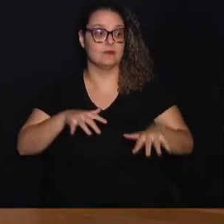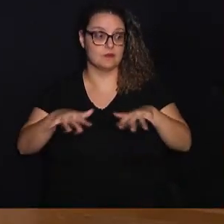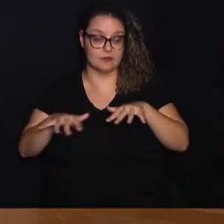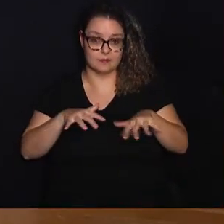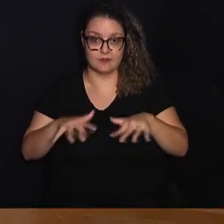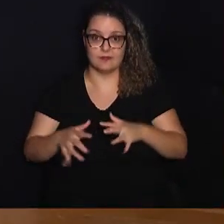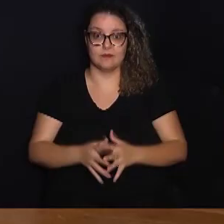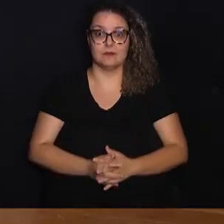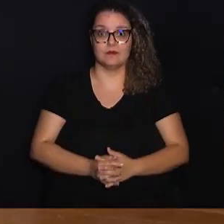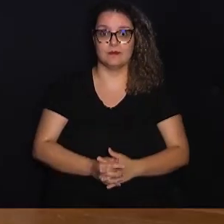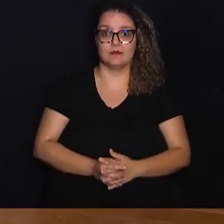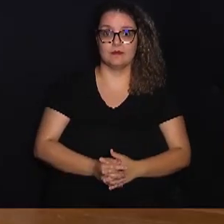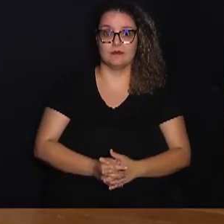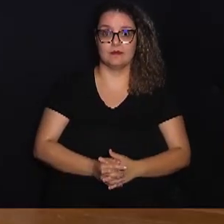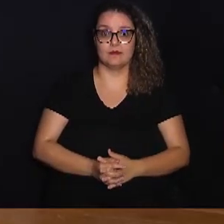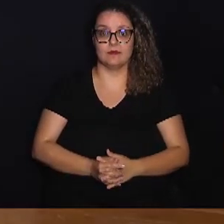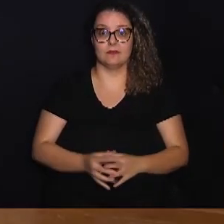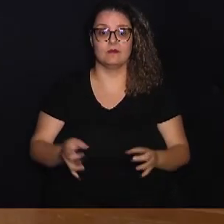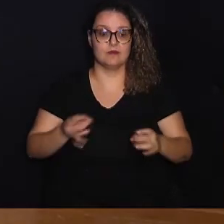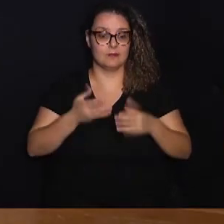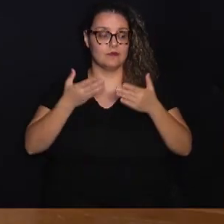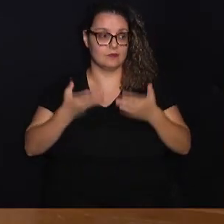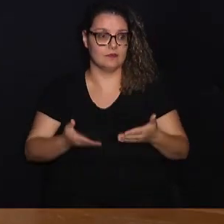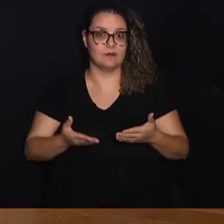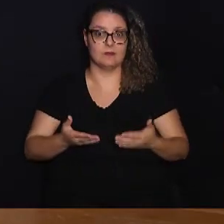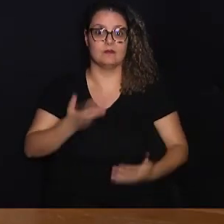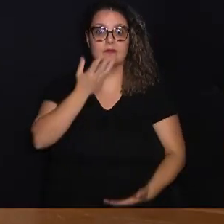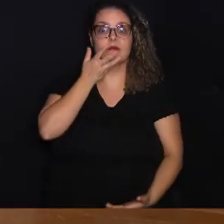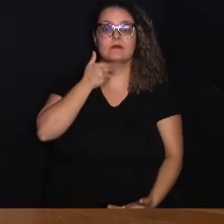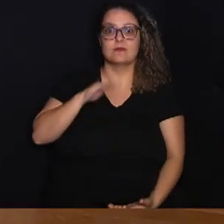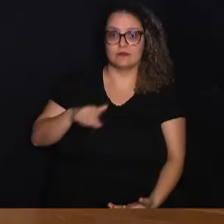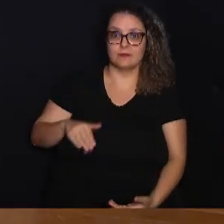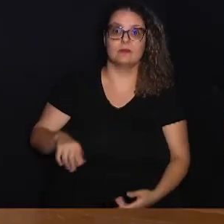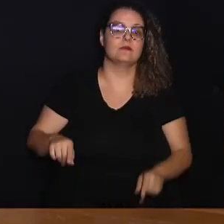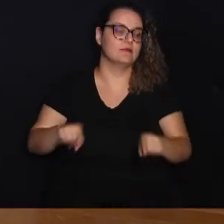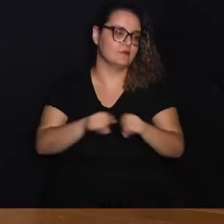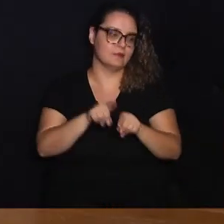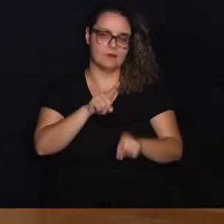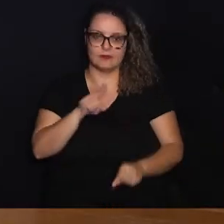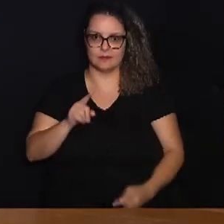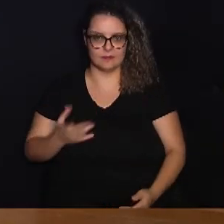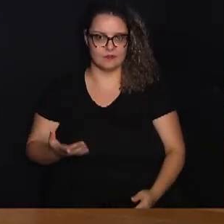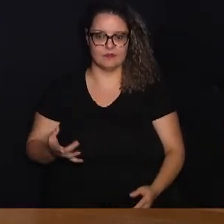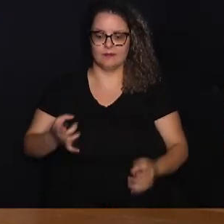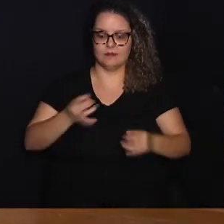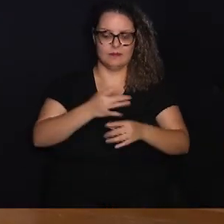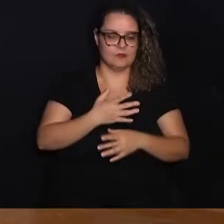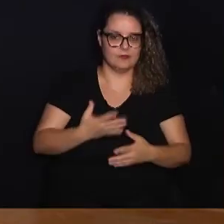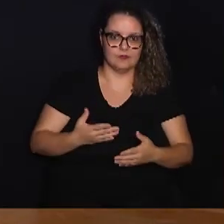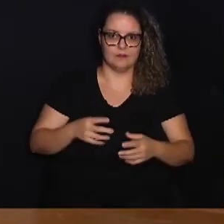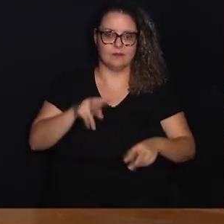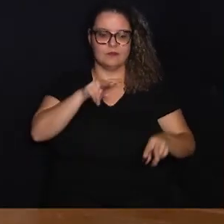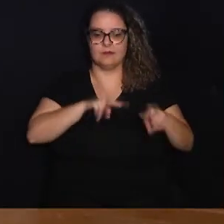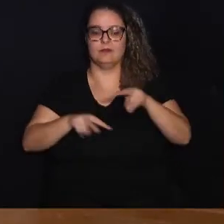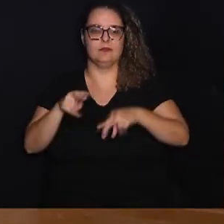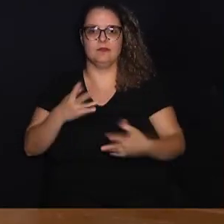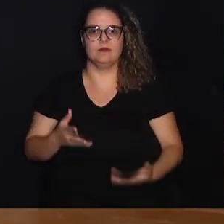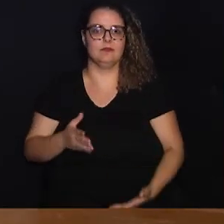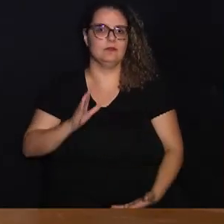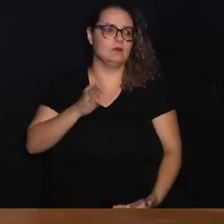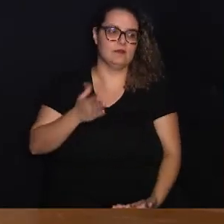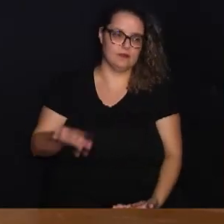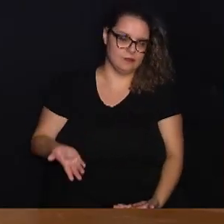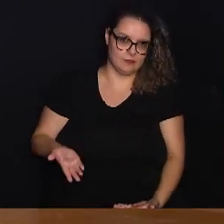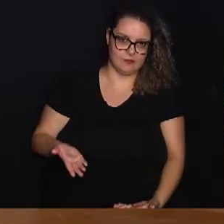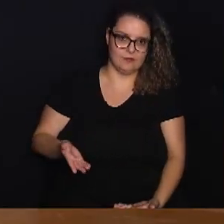movimento traz uma prontidão para a criança. E também, não é uma prontidão que vai ser vista daqui a pouquinho.